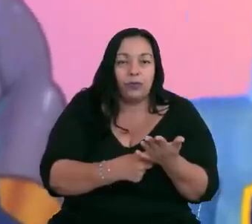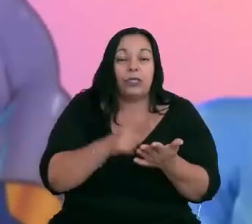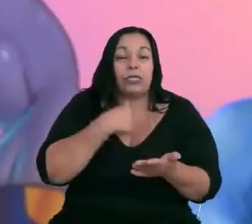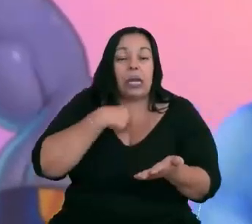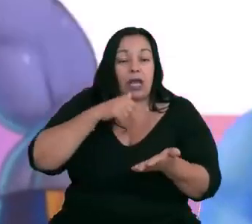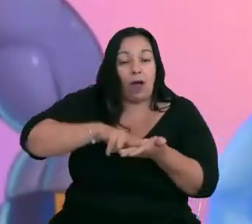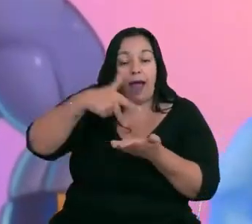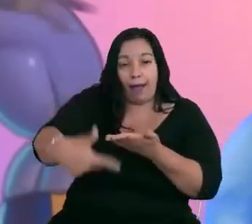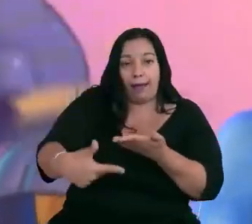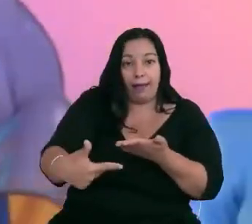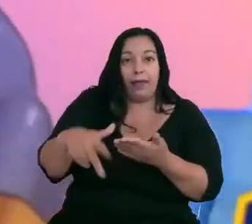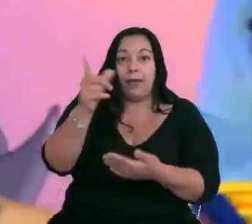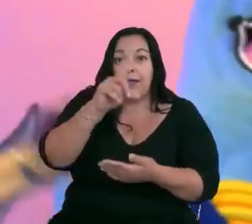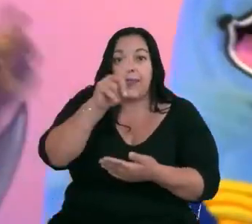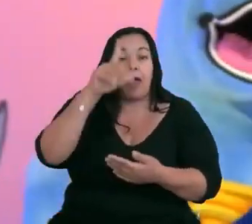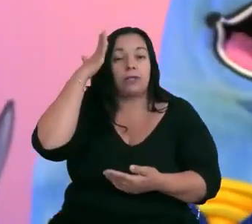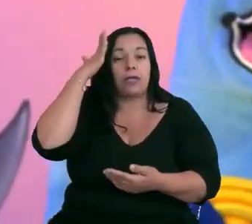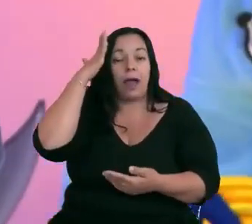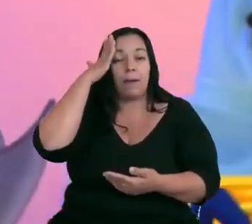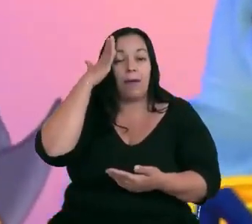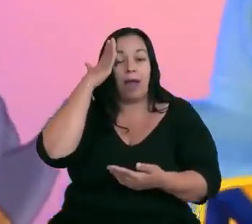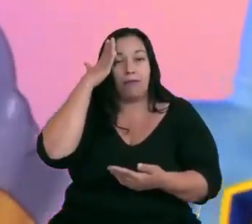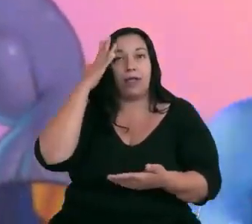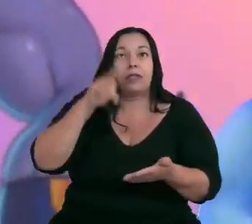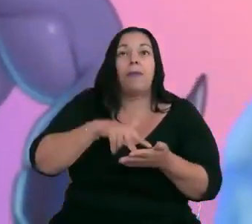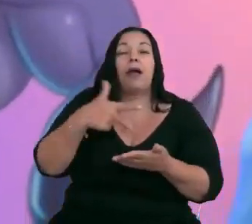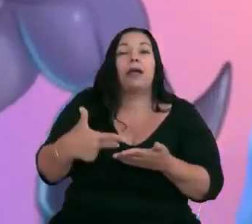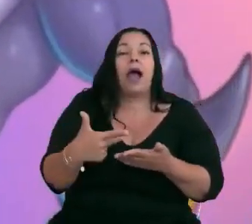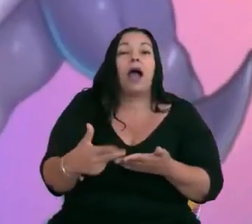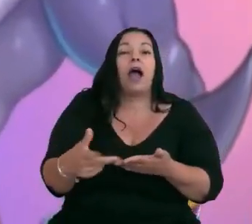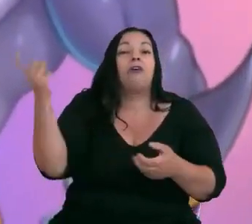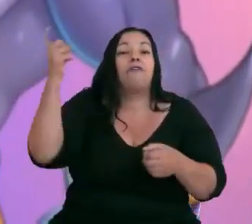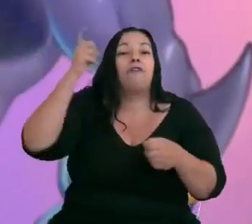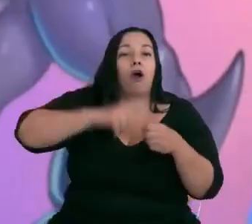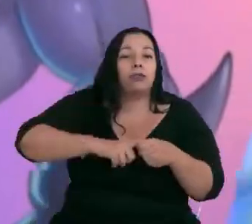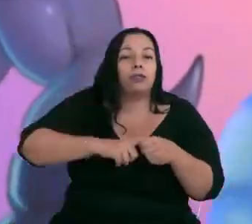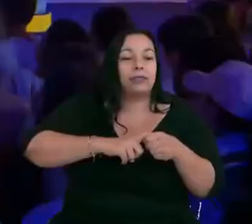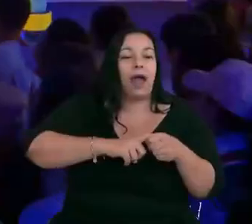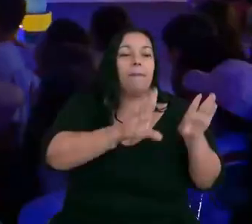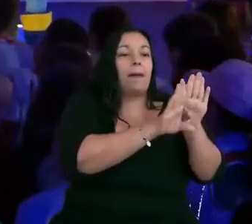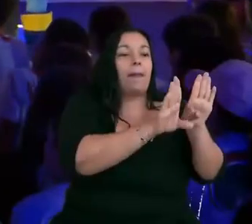não souber fazer o barrigão, para onde eu tenho que voltar?